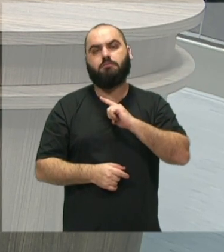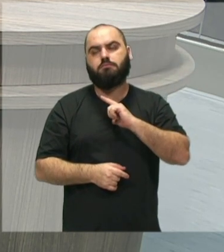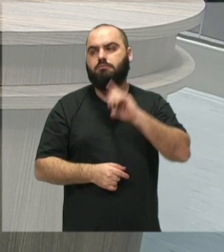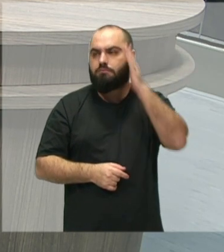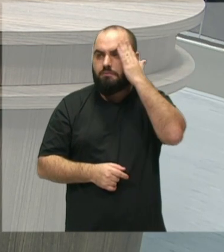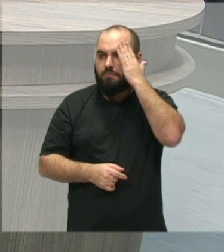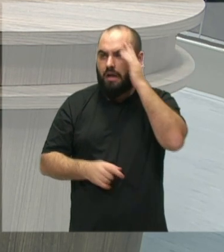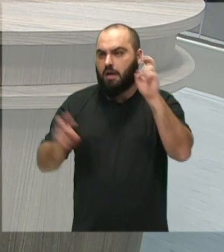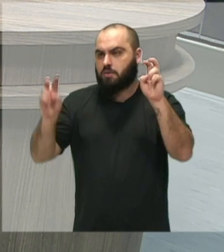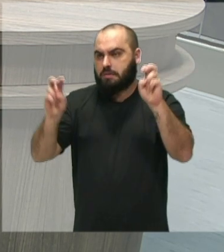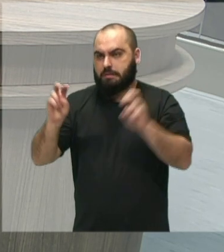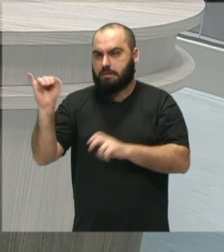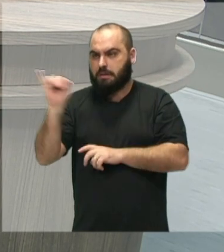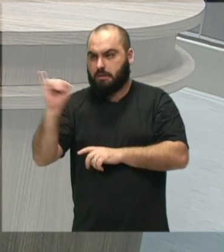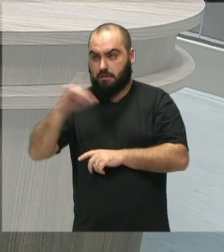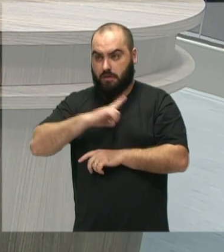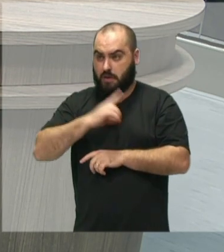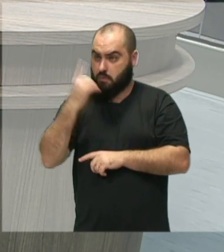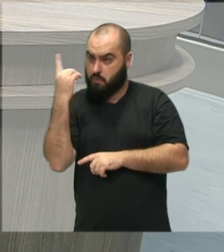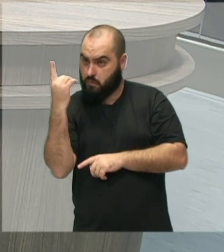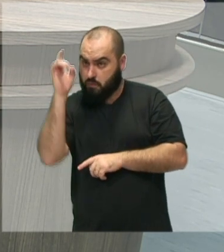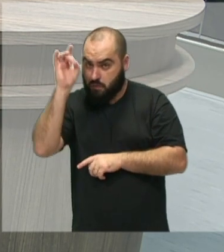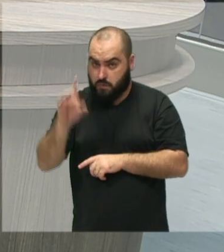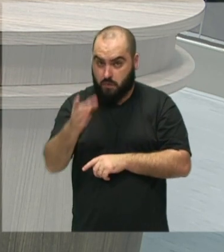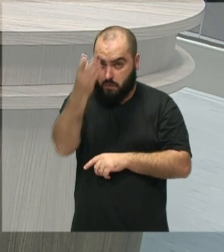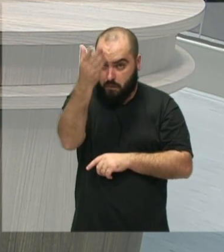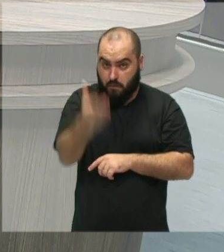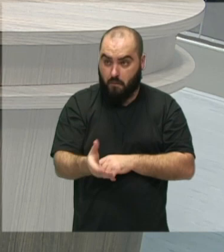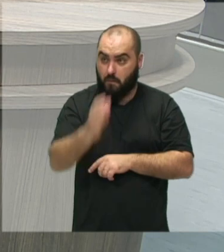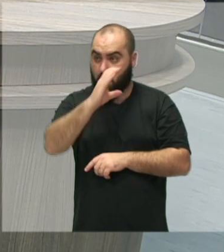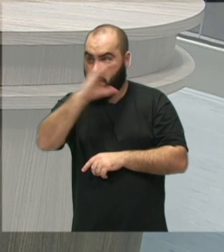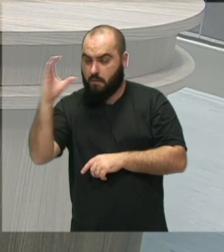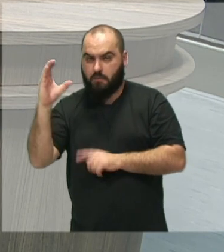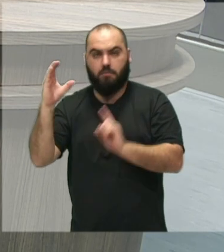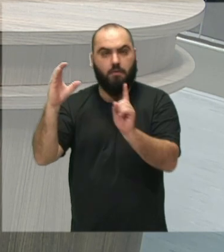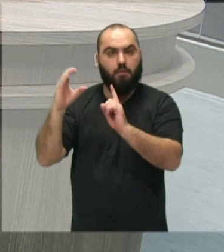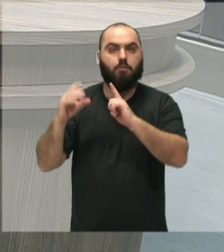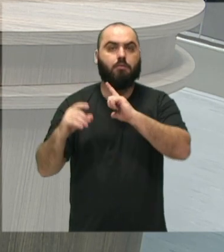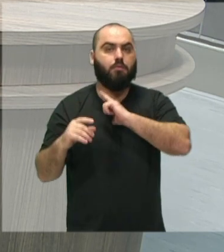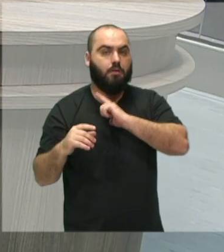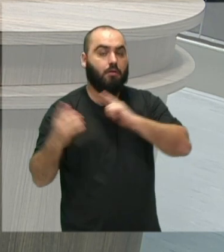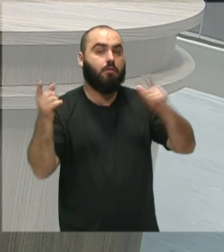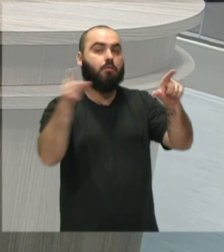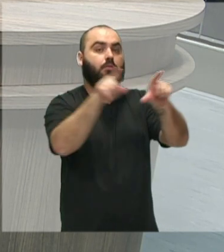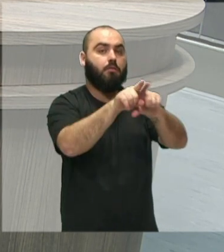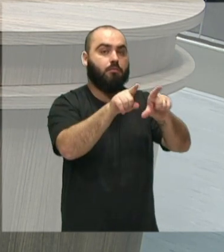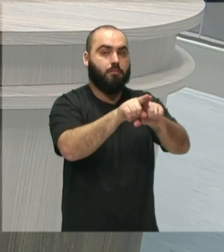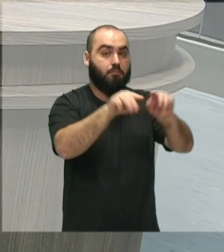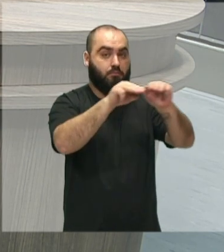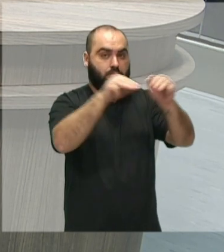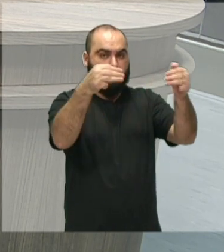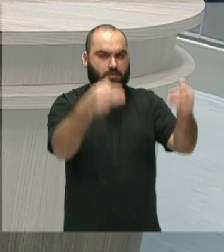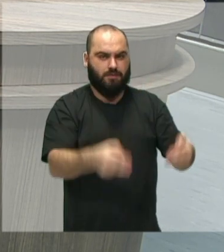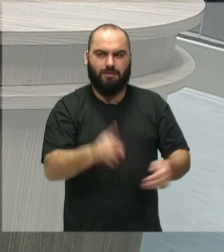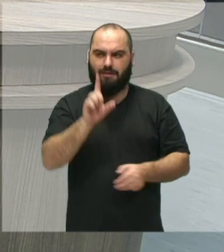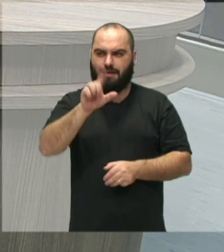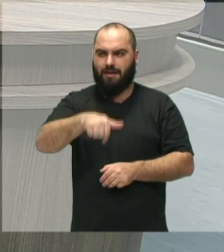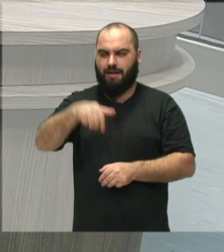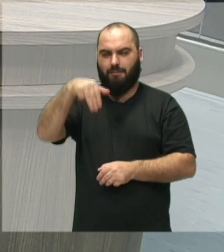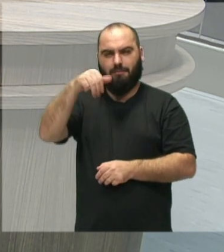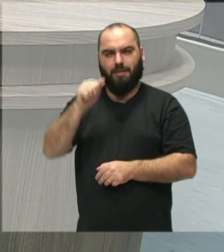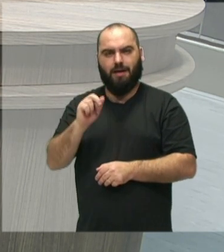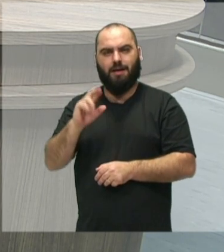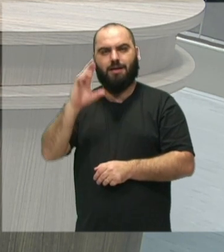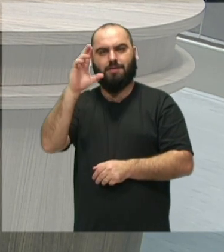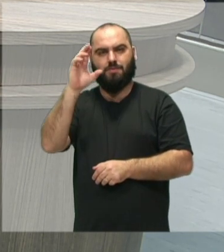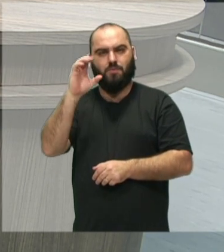Itajaí não tem apenas aquele que você coordena, mas tem também mais o museu, nosso museu histórico, que é o Marcos Kondra, que fica ali no